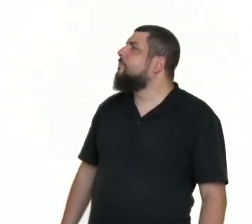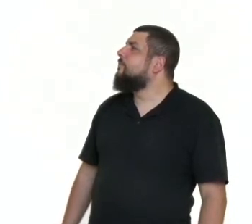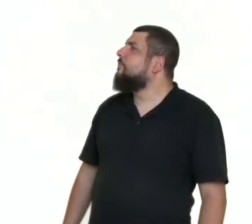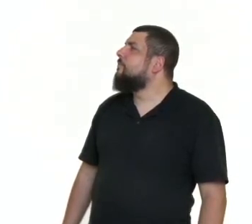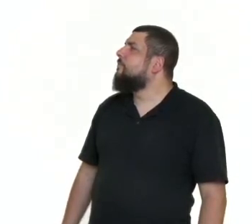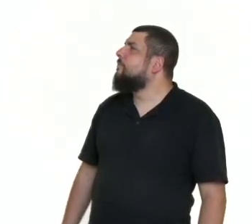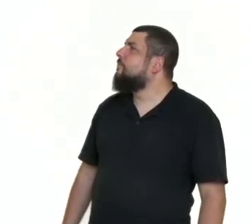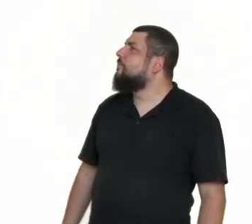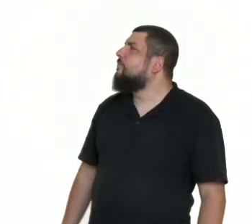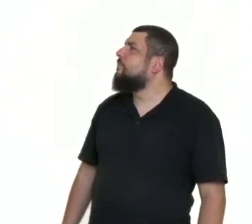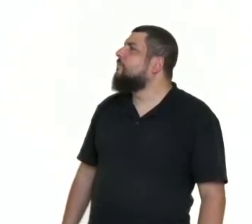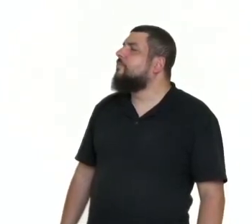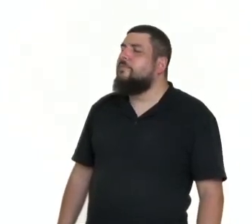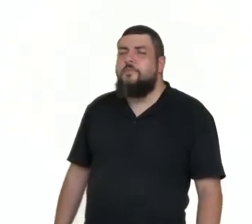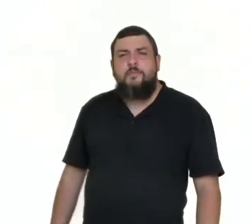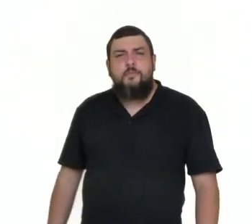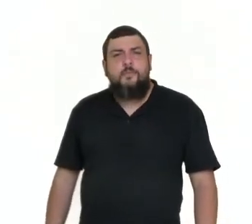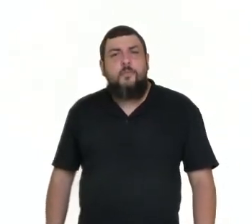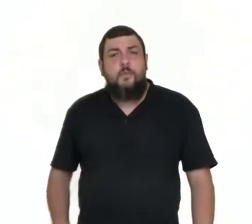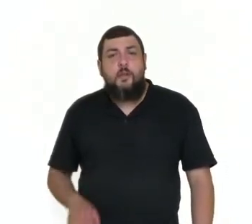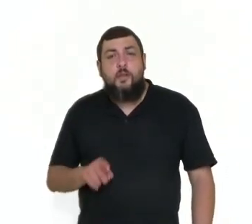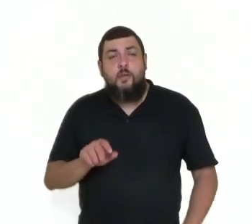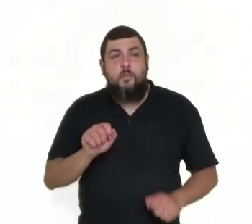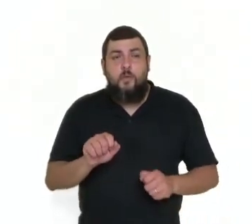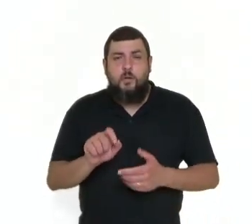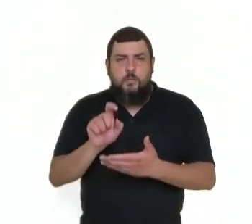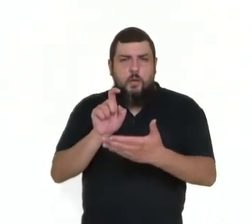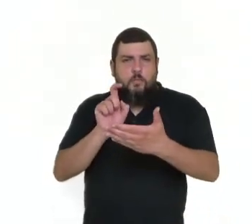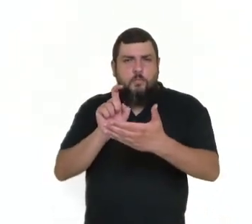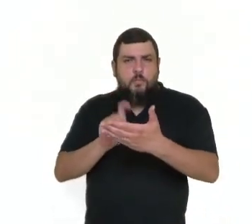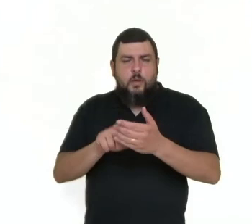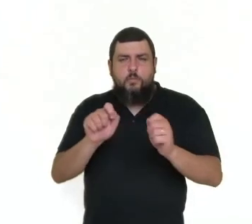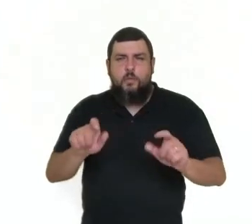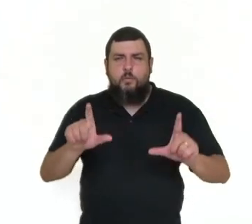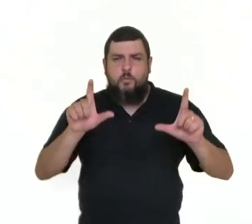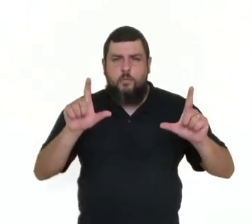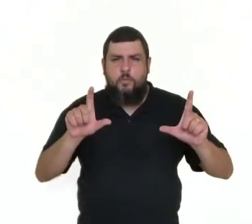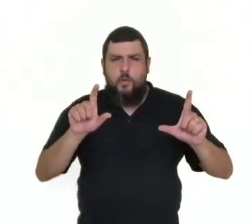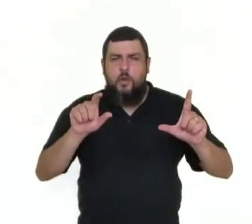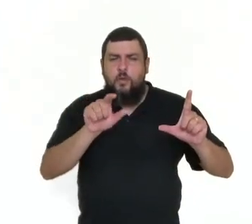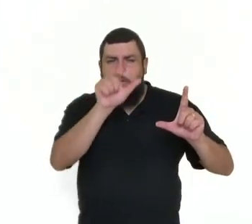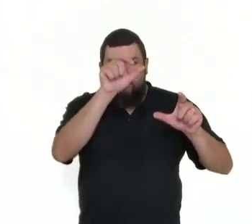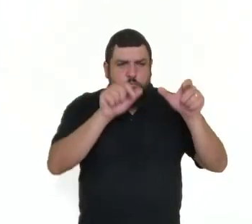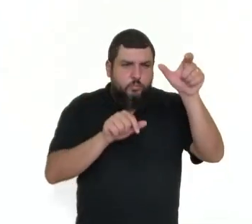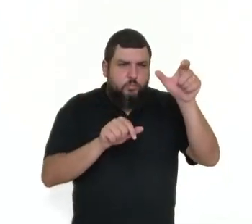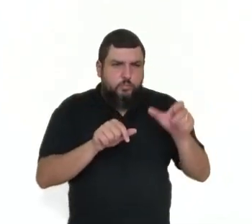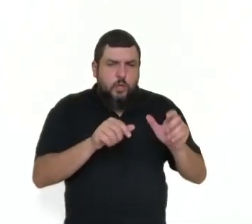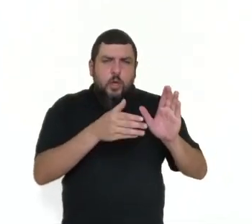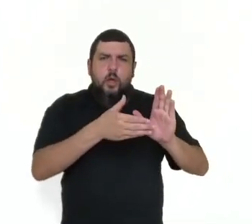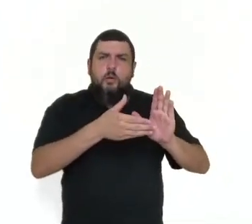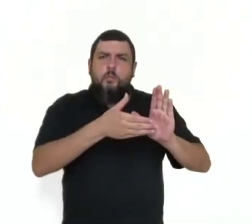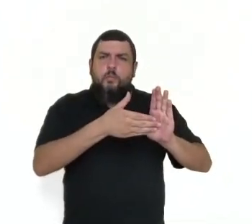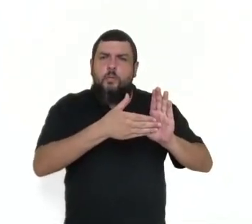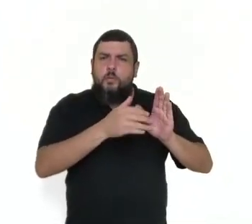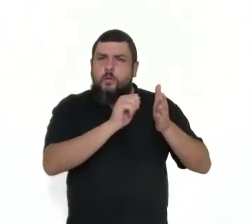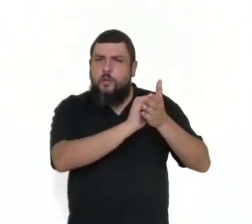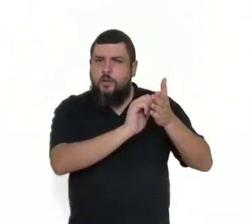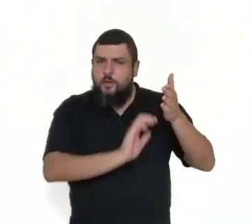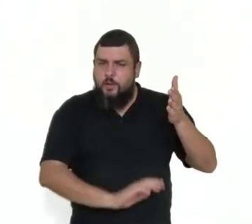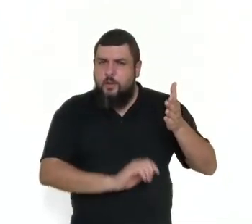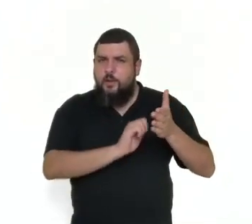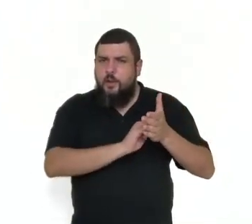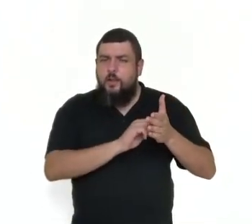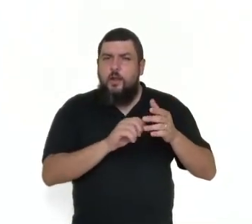a.pr.gov.br, e aí vocês podem clicar em proposta de atividade escolar, gênero textual poemas e o